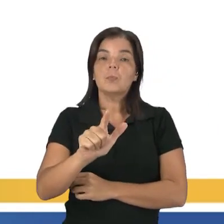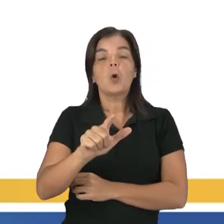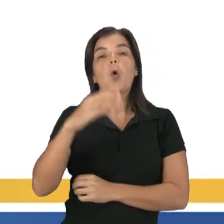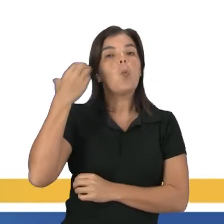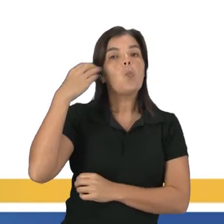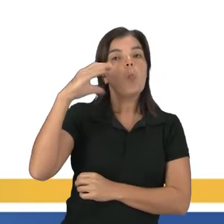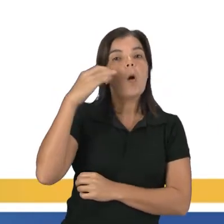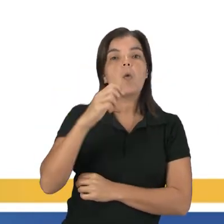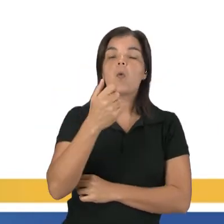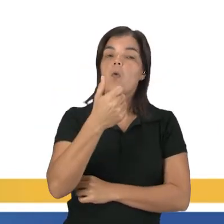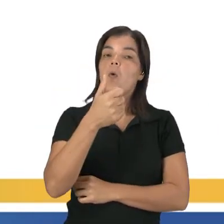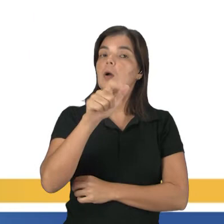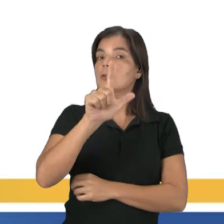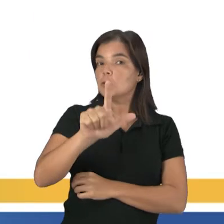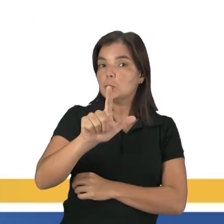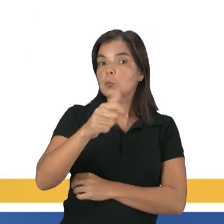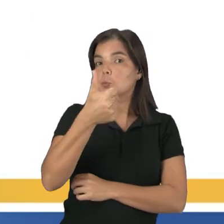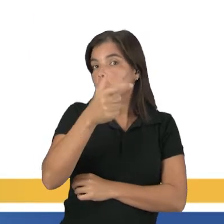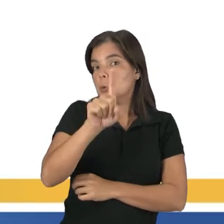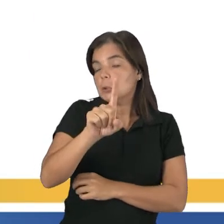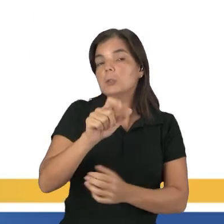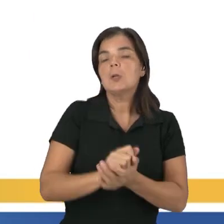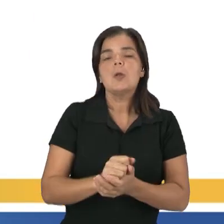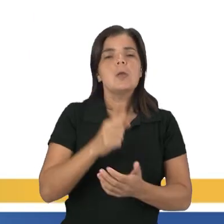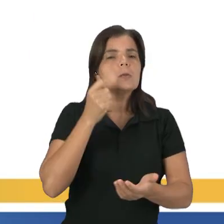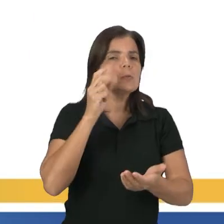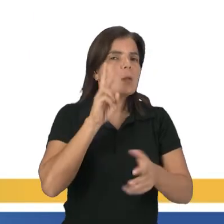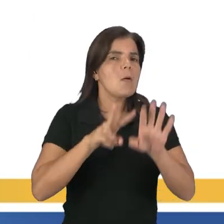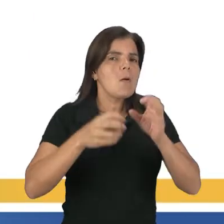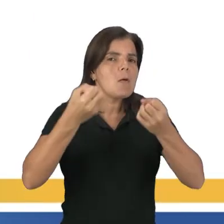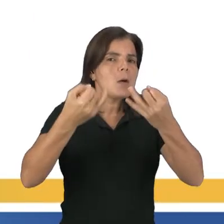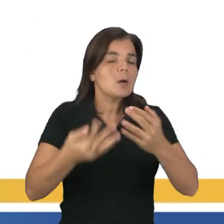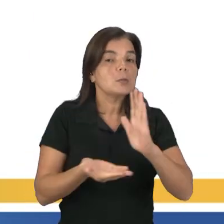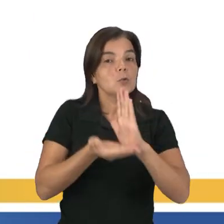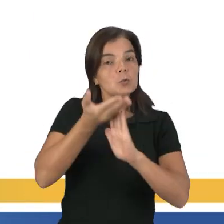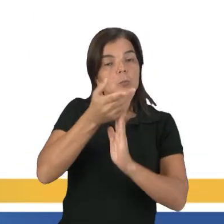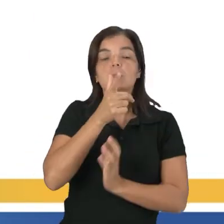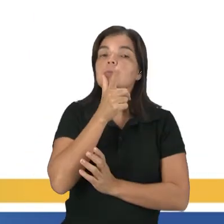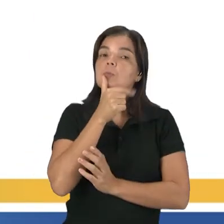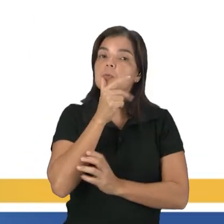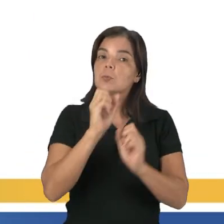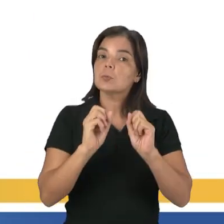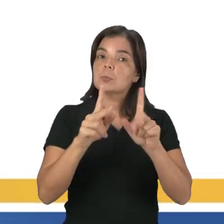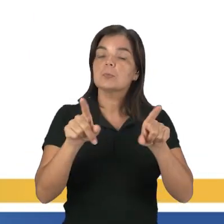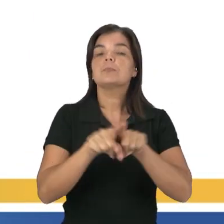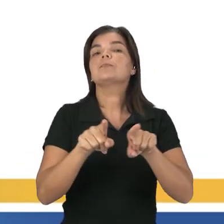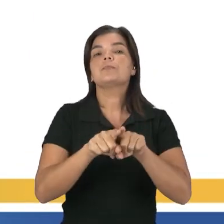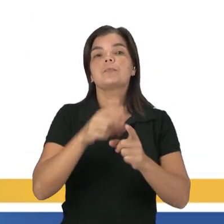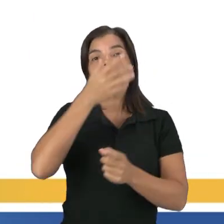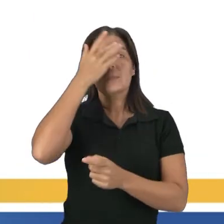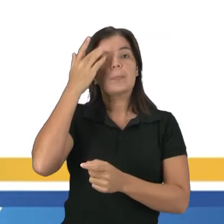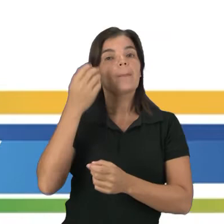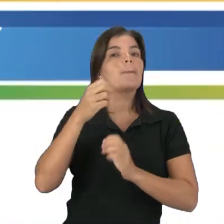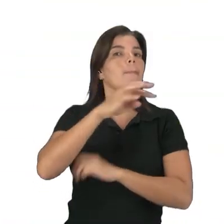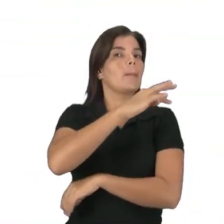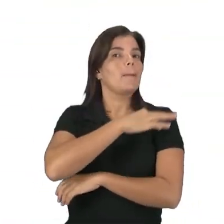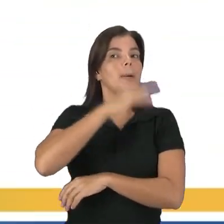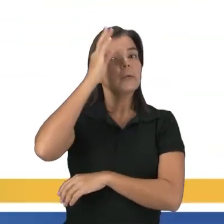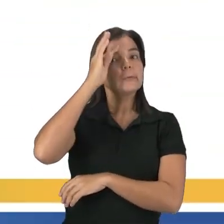litro, eu quero um suco de 1 litro. Então, você fala muito isso, ou seja, está falando de capacidade, tá ok? Aqui a gente vê a parte